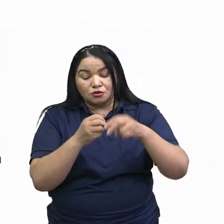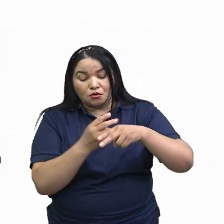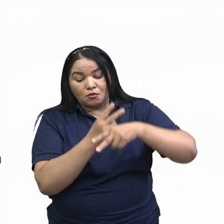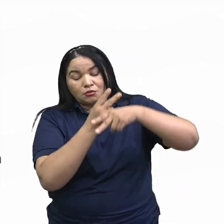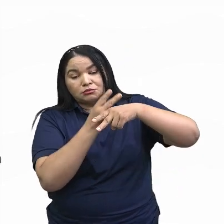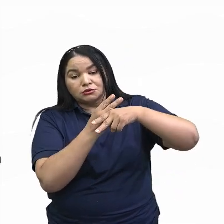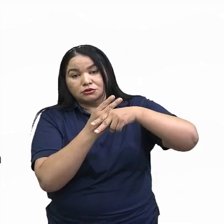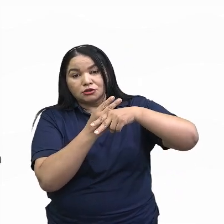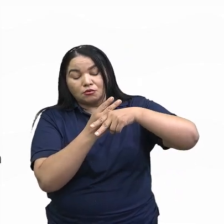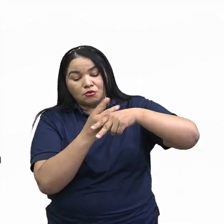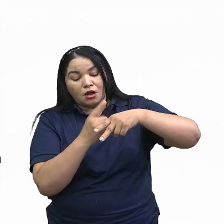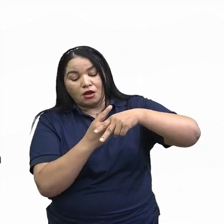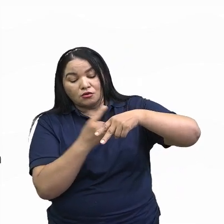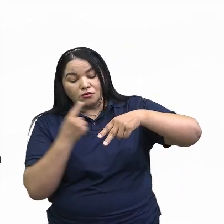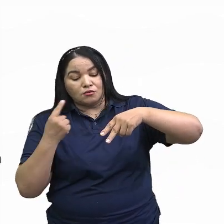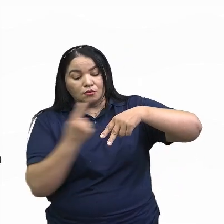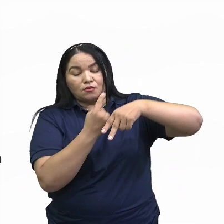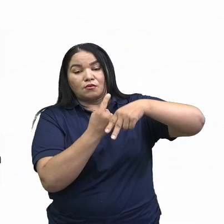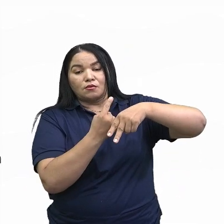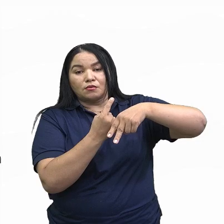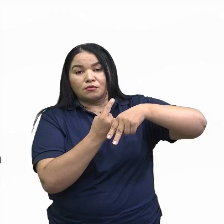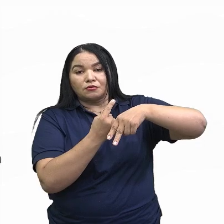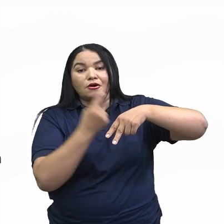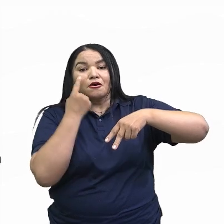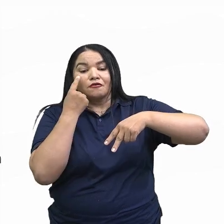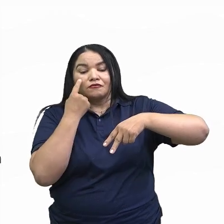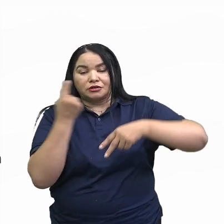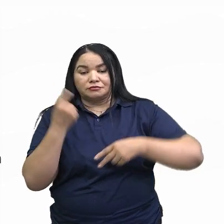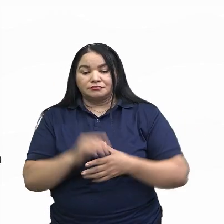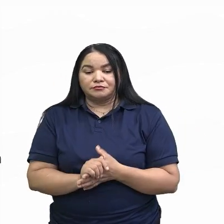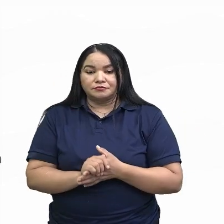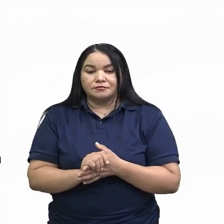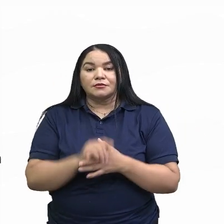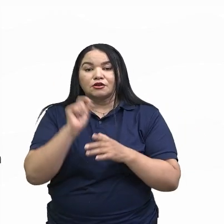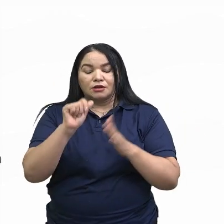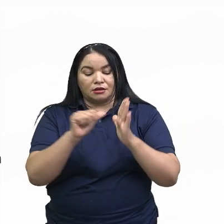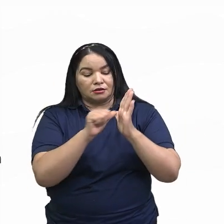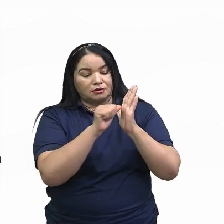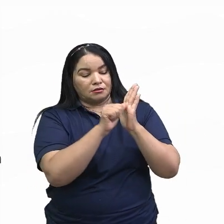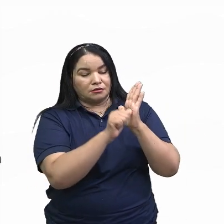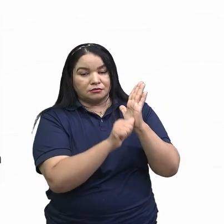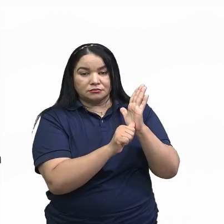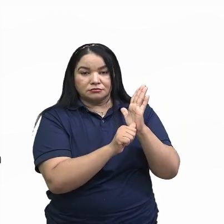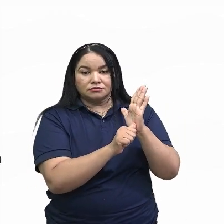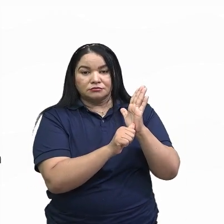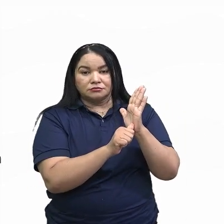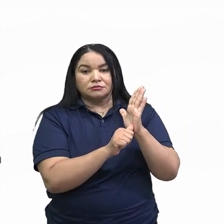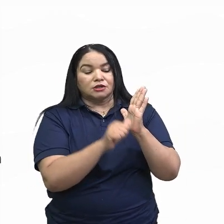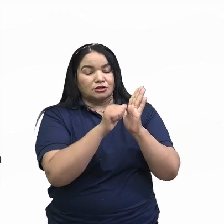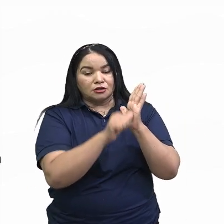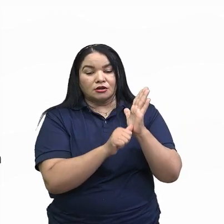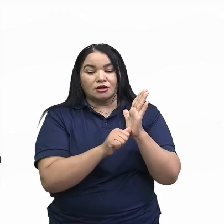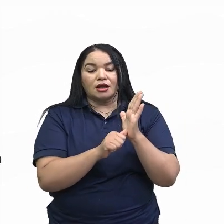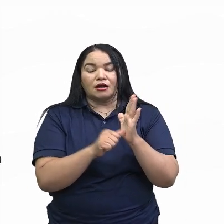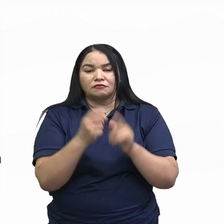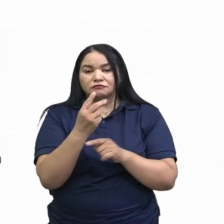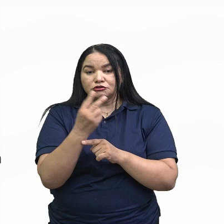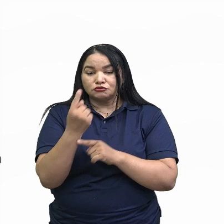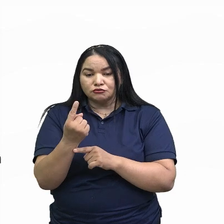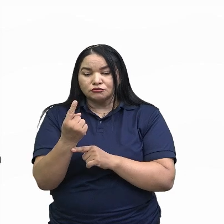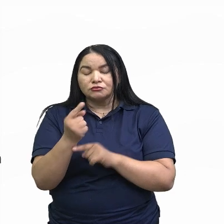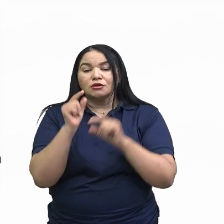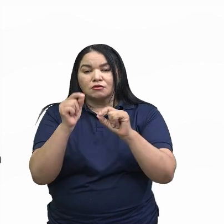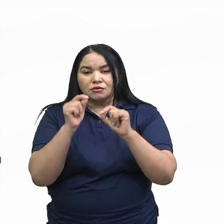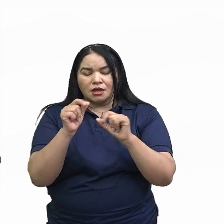dos pares. E aqui a gente trouxe o exemplo da síndrome de Down, que é a trissomia 21. Observem que